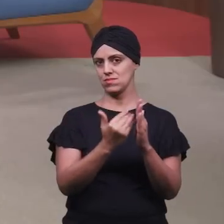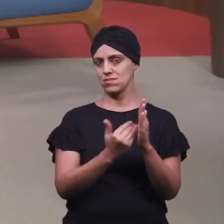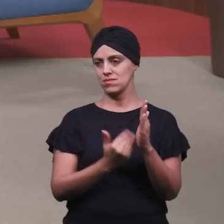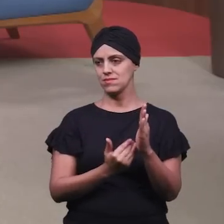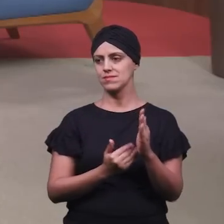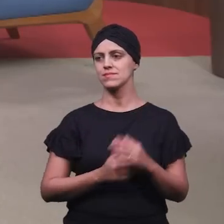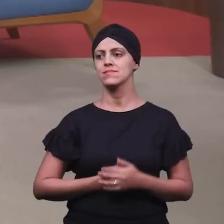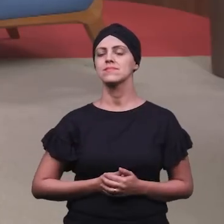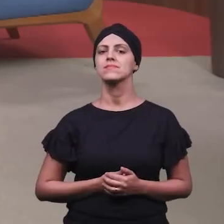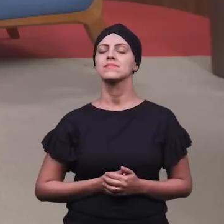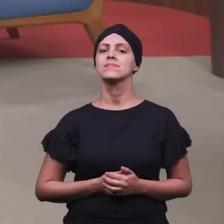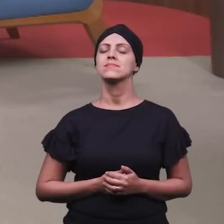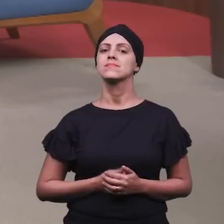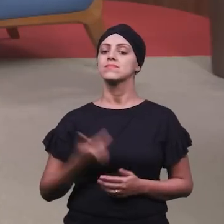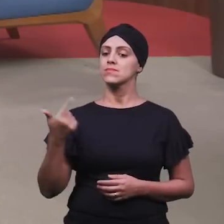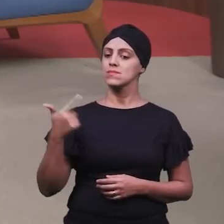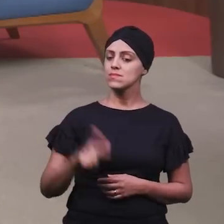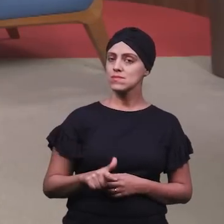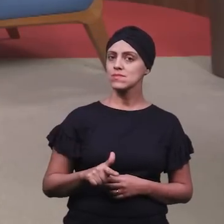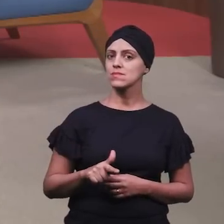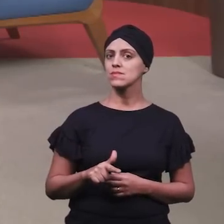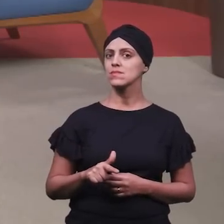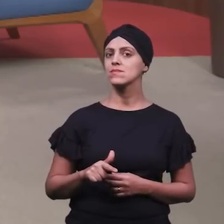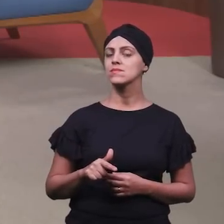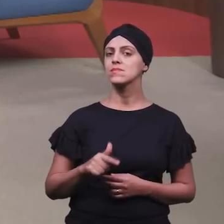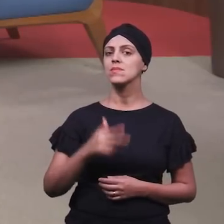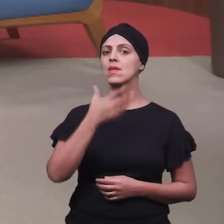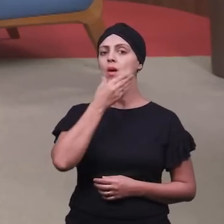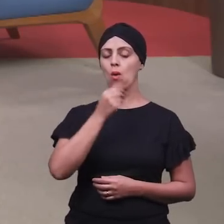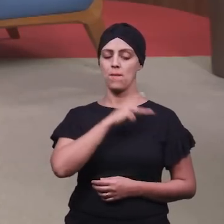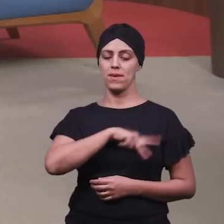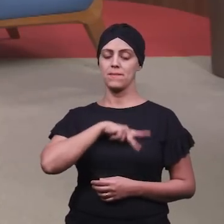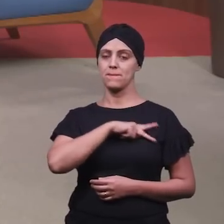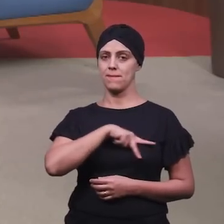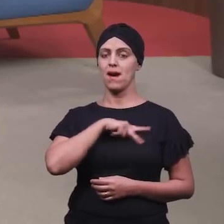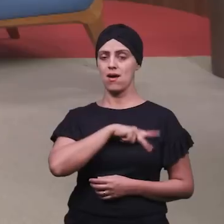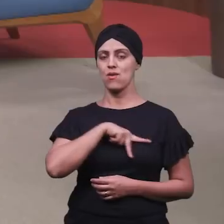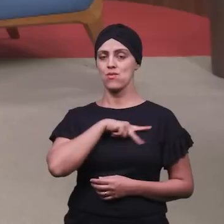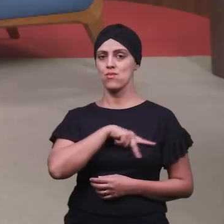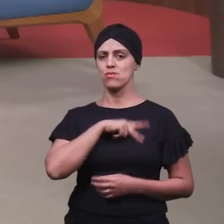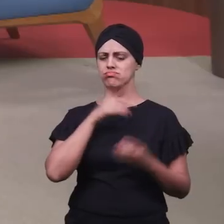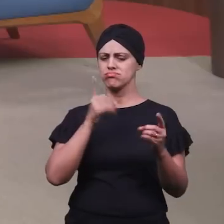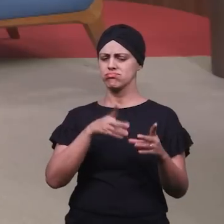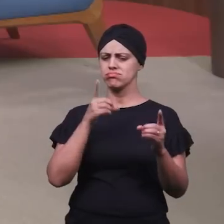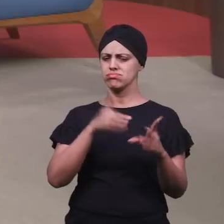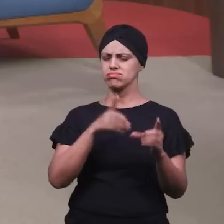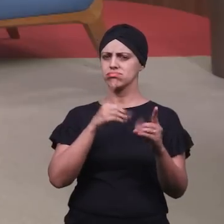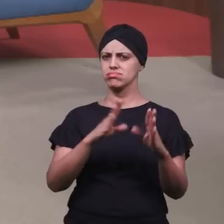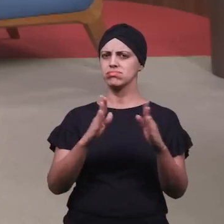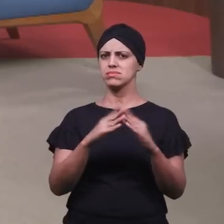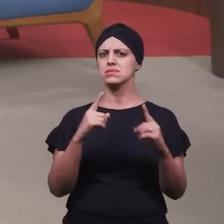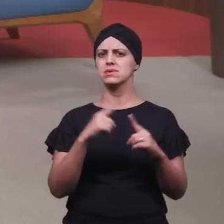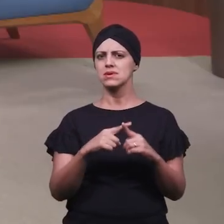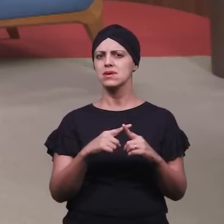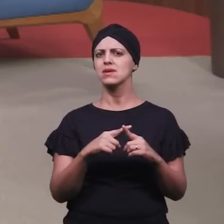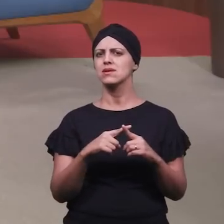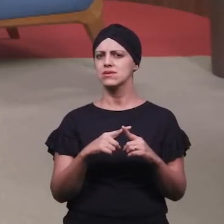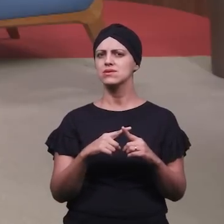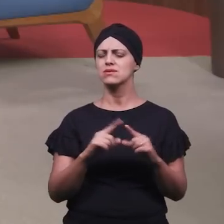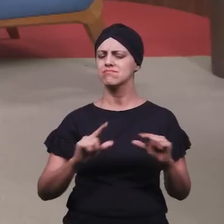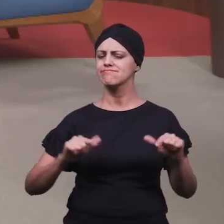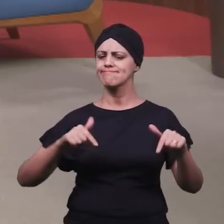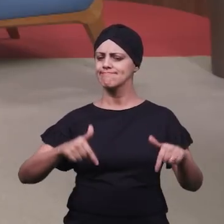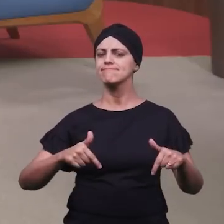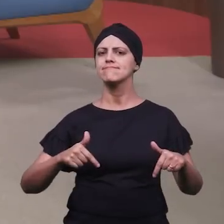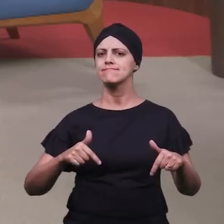dessas doutrinas que nós tratamos aqui, mais uma vez numa das cartas de Paulo, mais uma vez doutrinando a igreja, ou